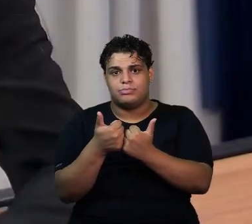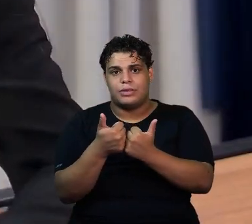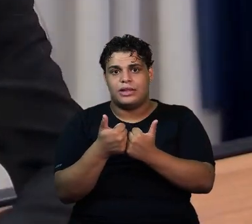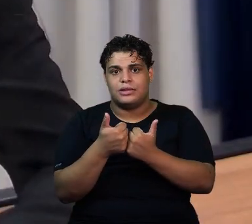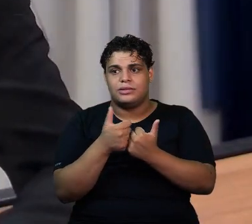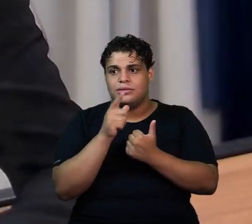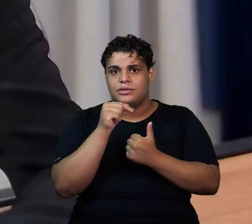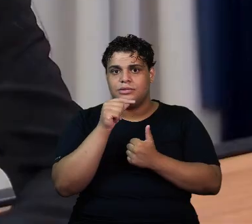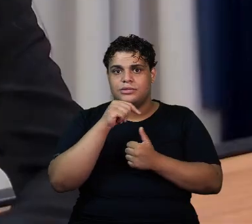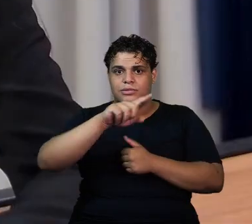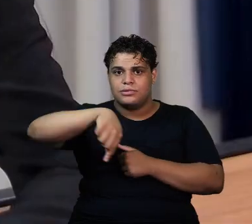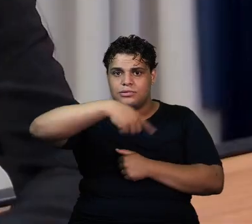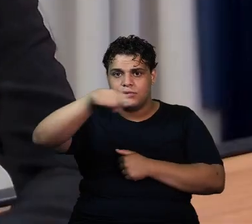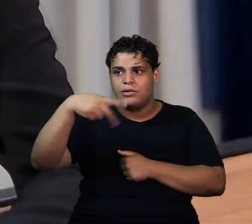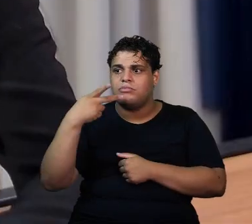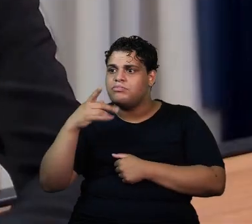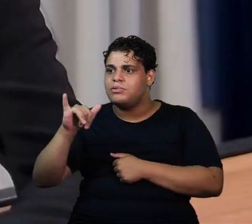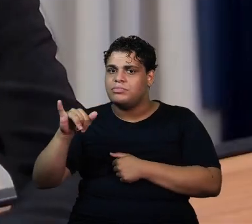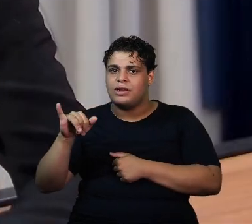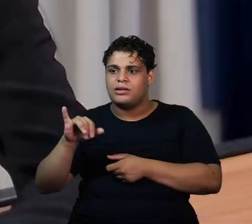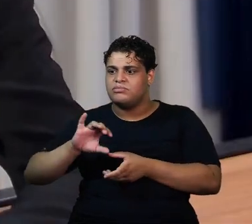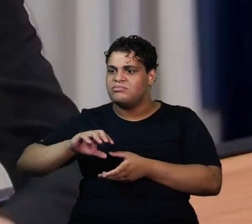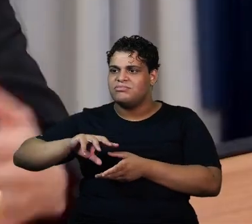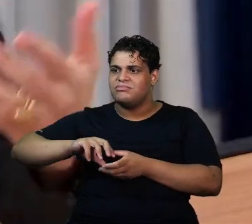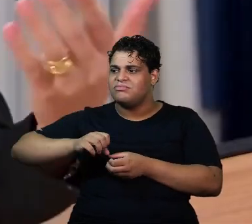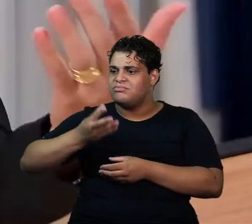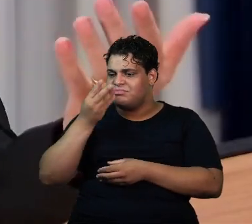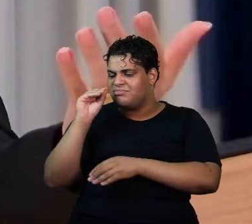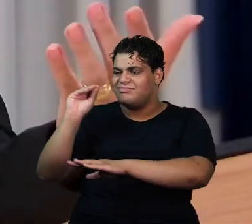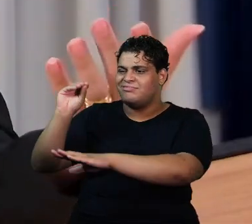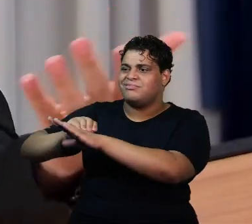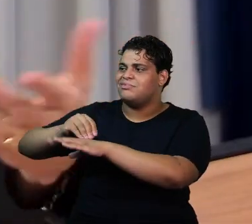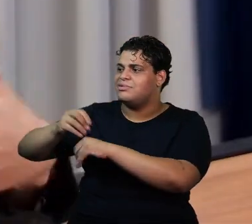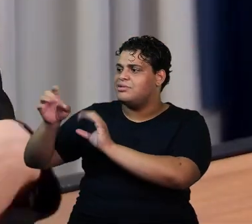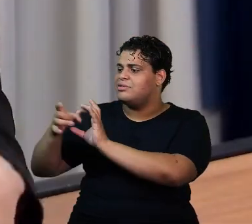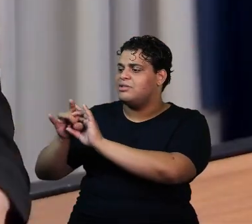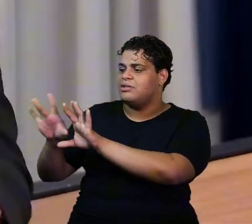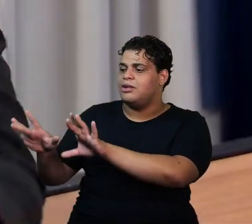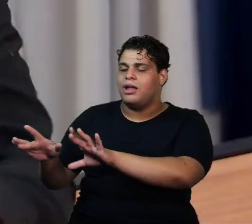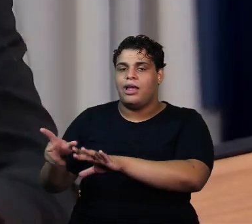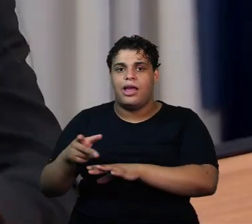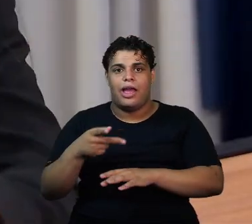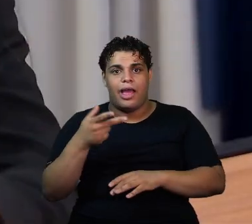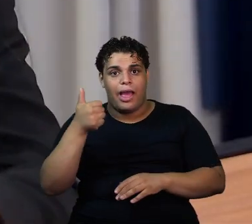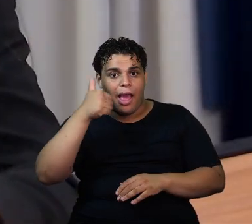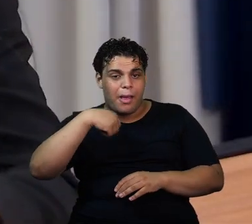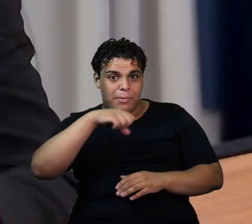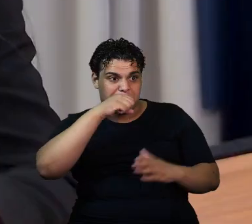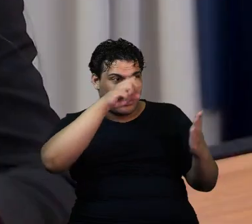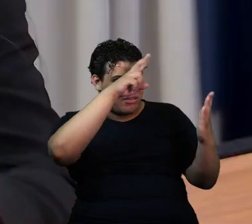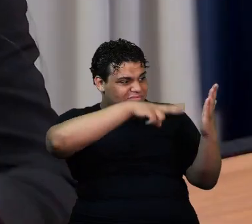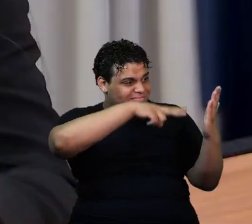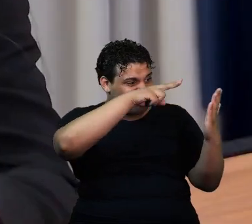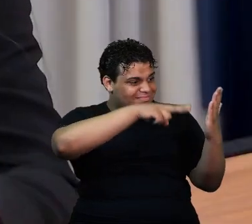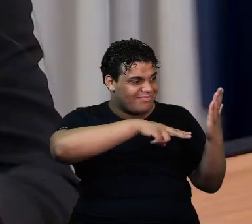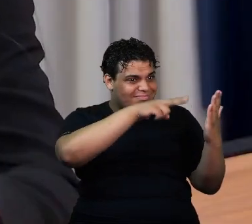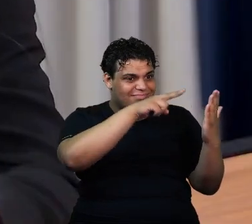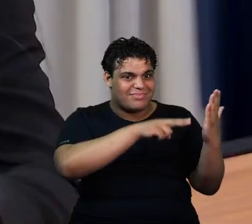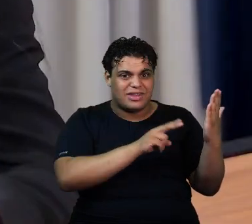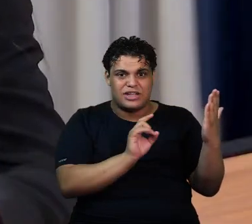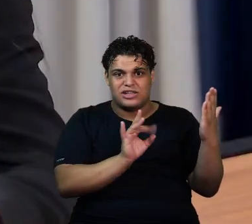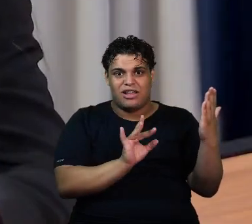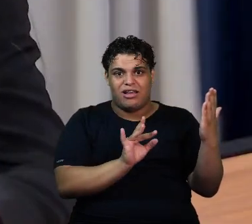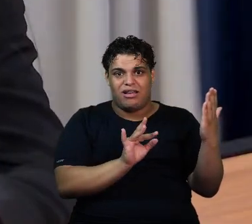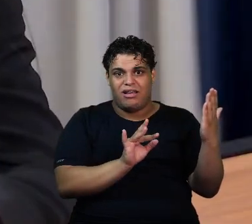que é lado, não observa, a mãe está com o celular, lendo o celular, não está observando, e a criança está sozinha